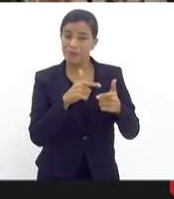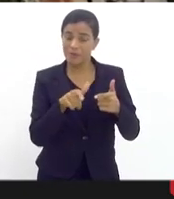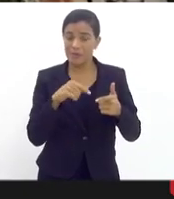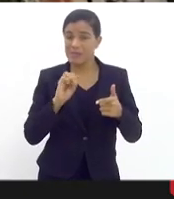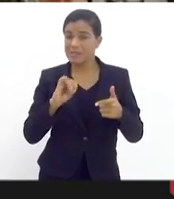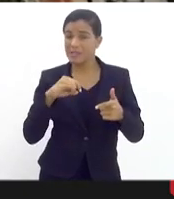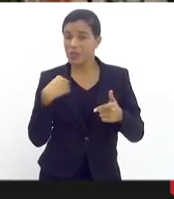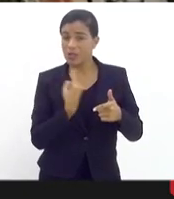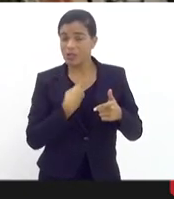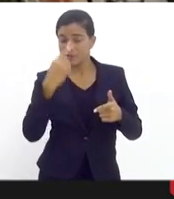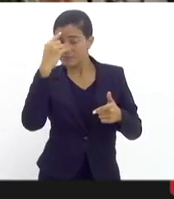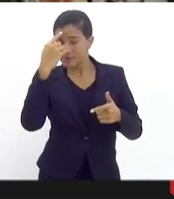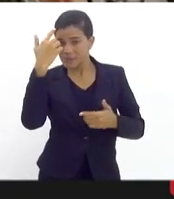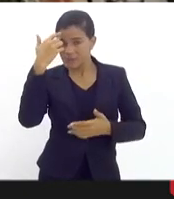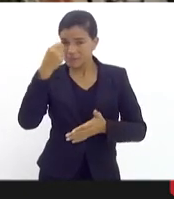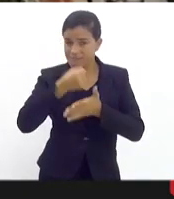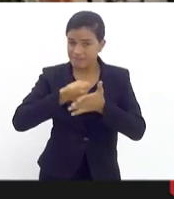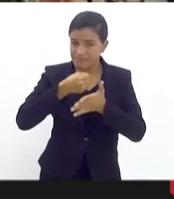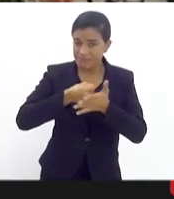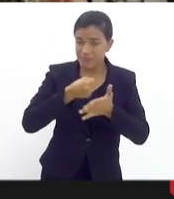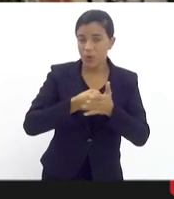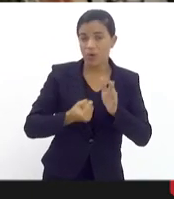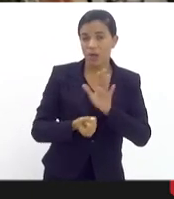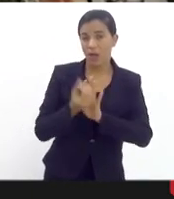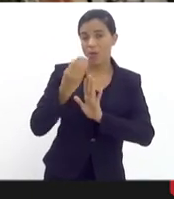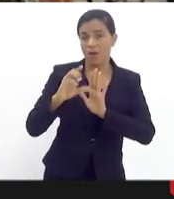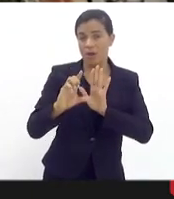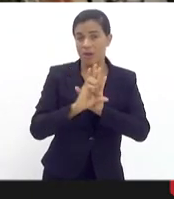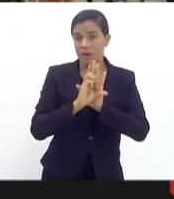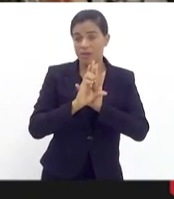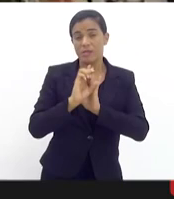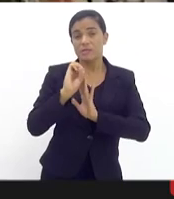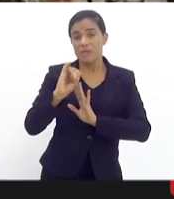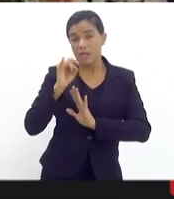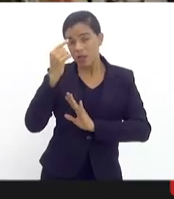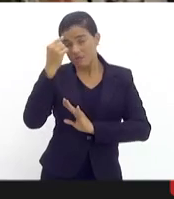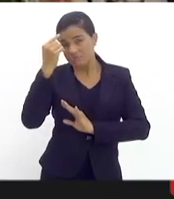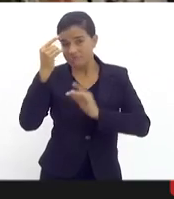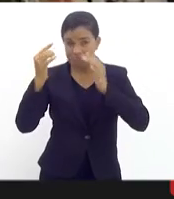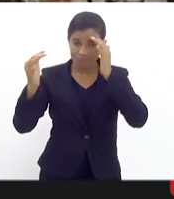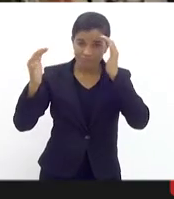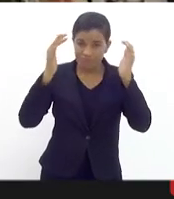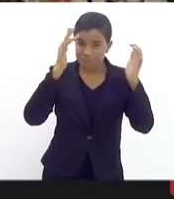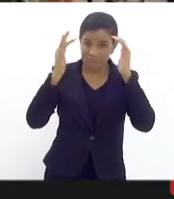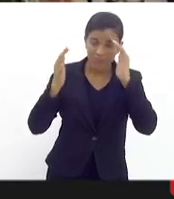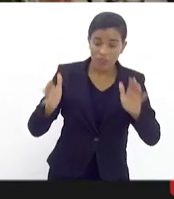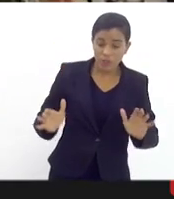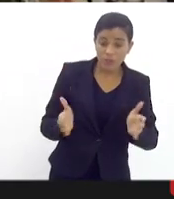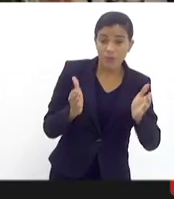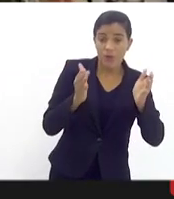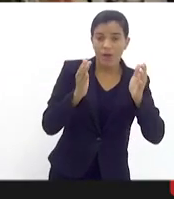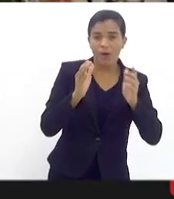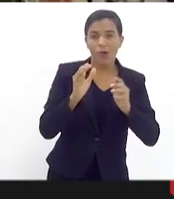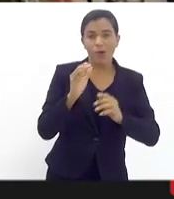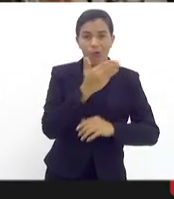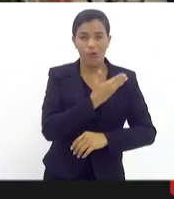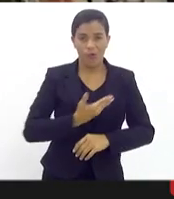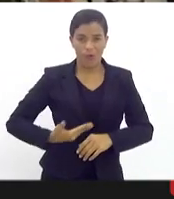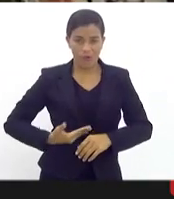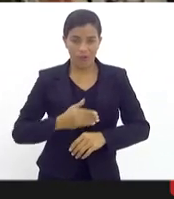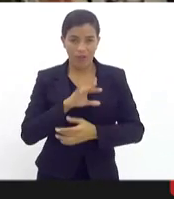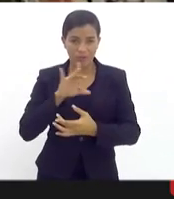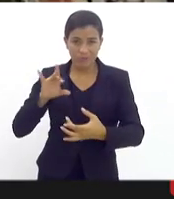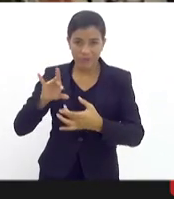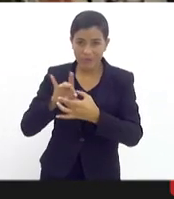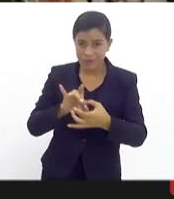em estabelecer uma lei e se nós pensamos estimular o governo em algum sentido, nós